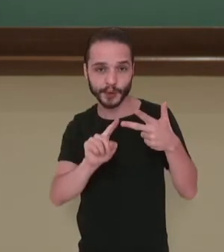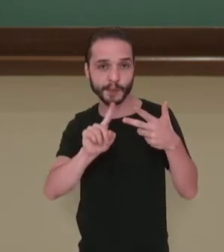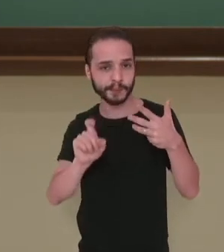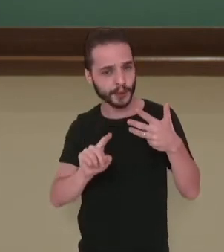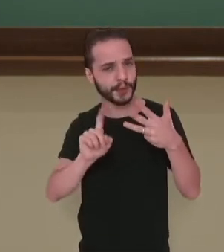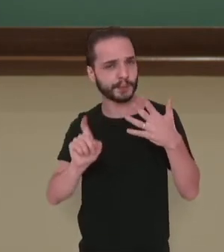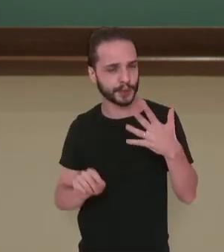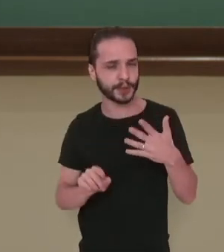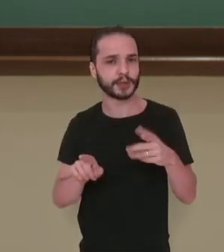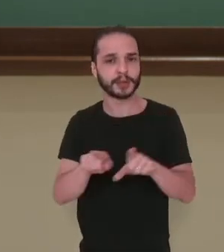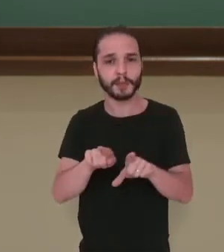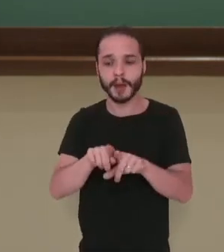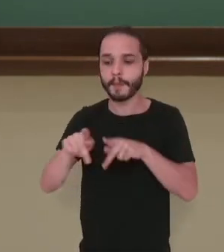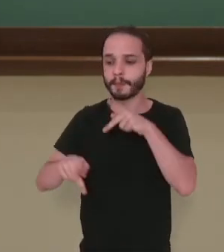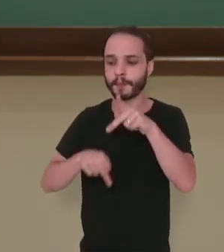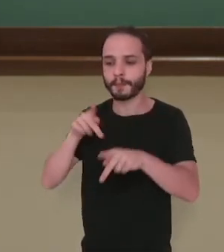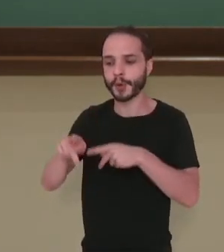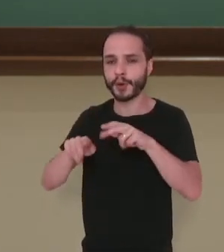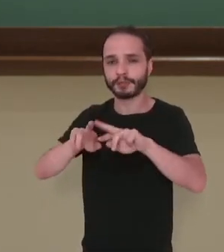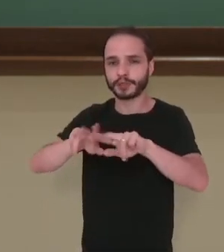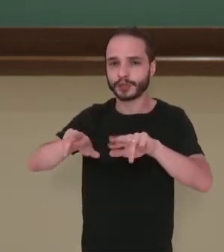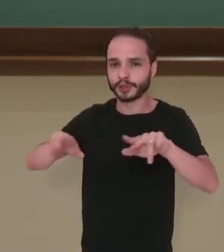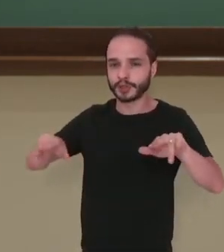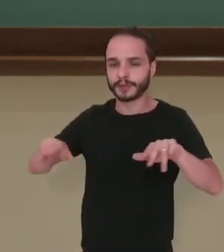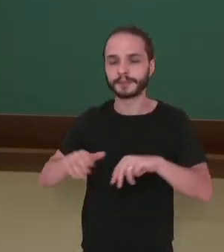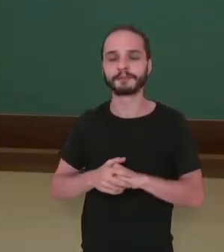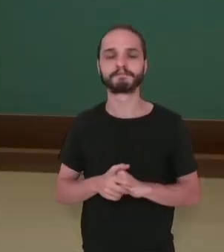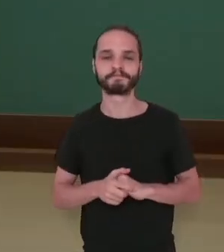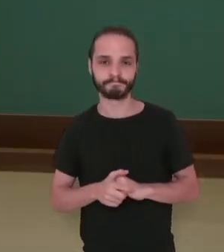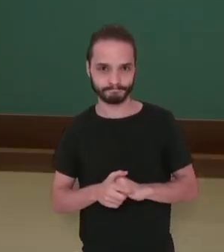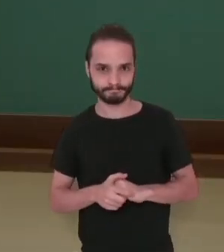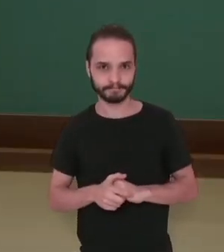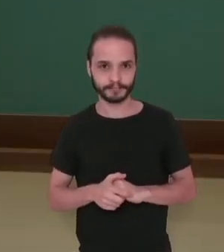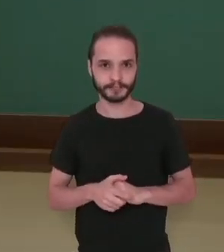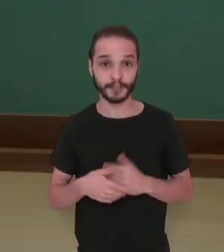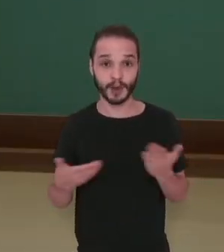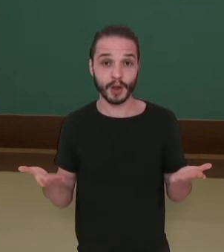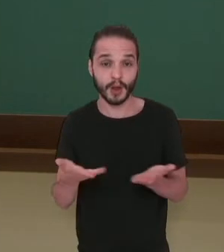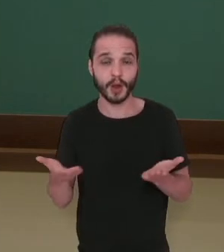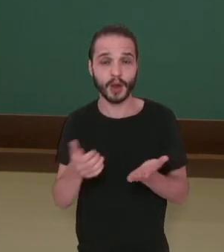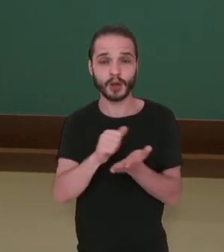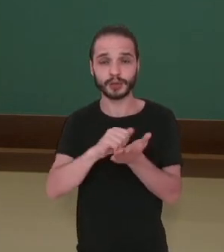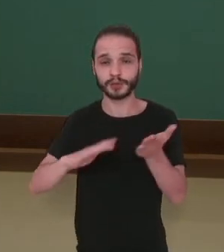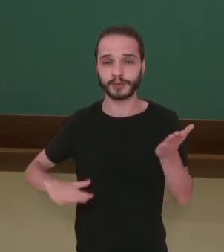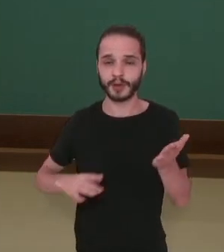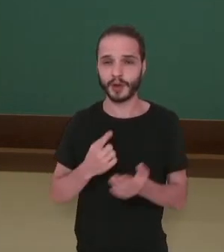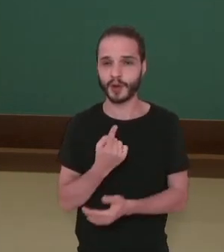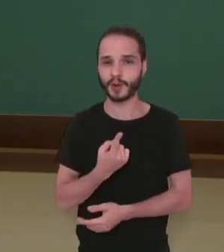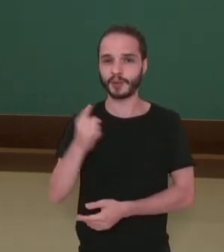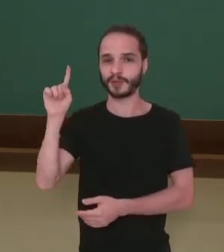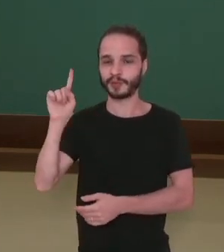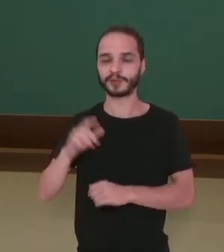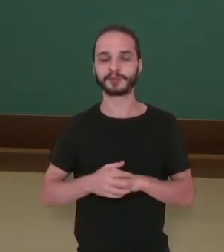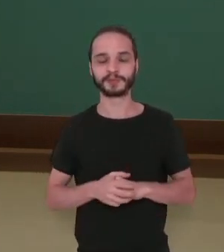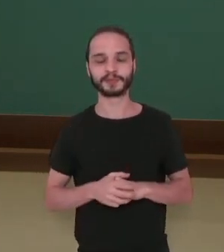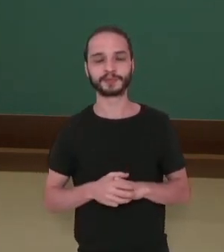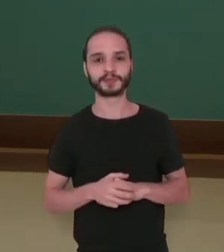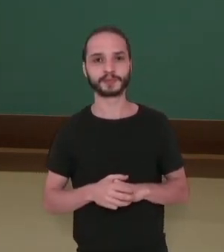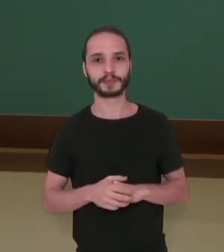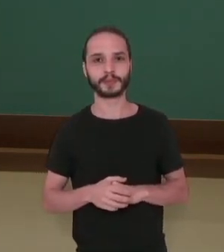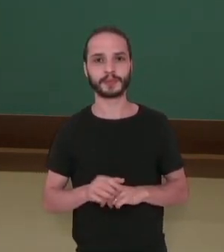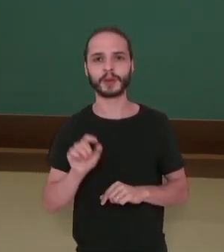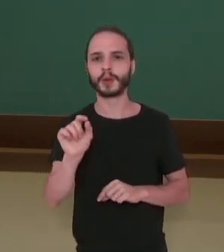diferentes características, ok? Então vamos para a nossa atividade, a última atividade dessa aula, né?